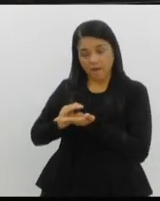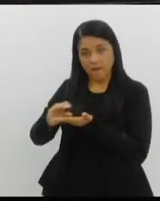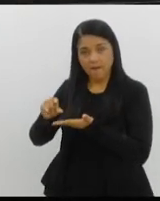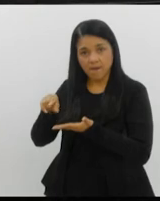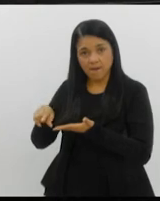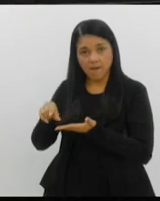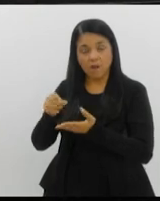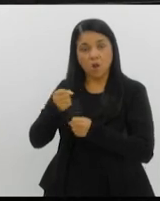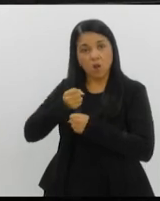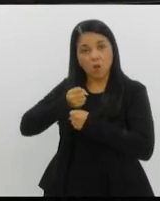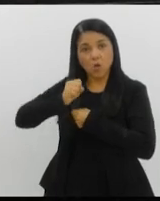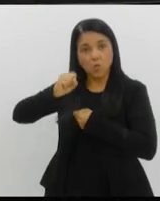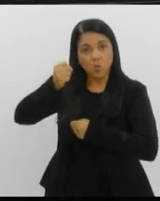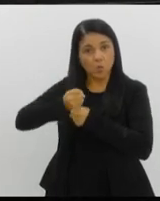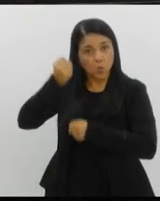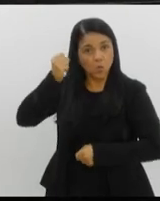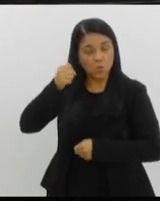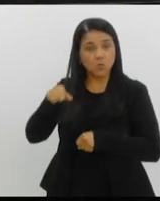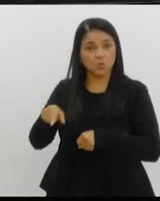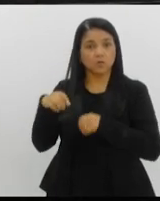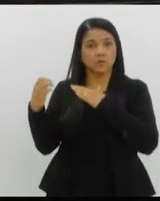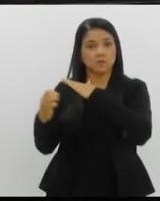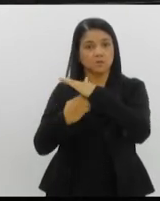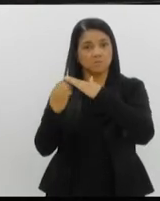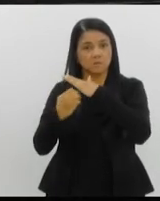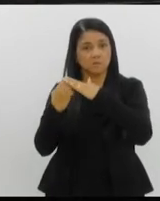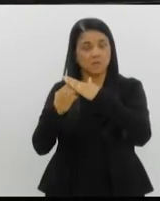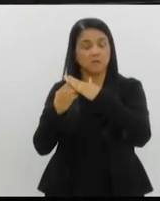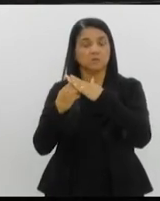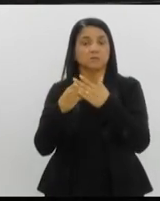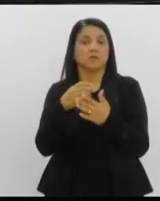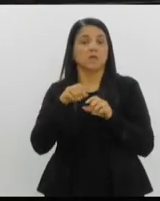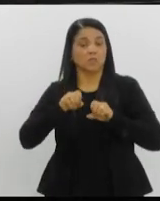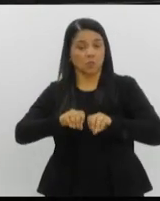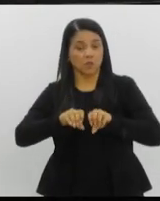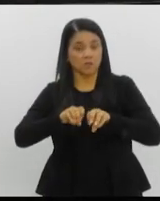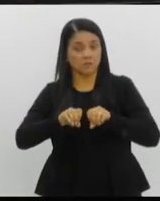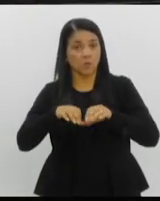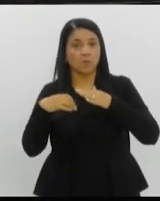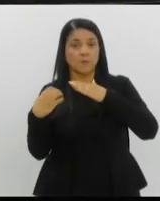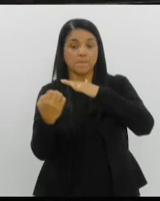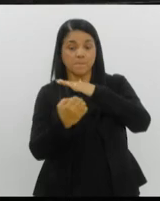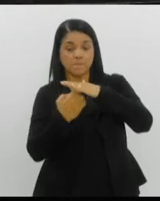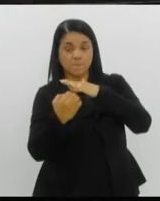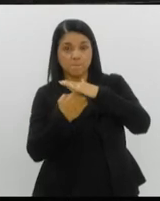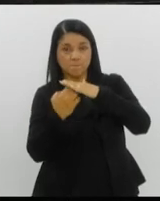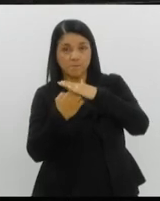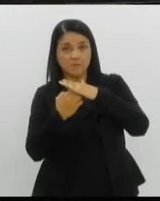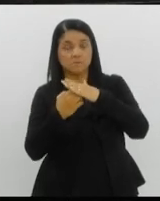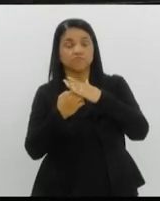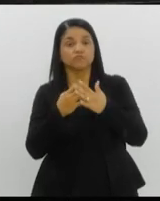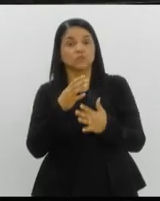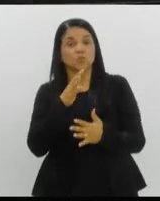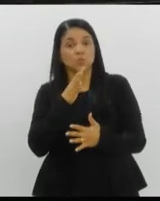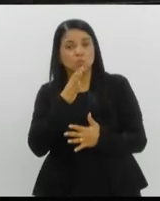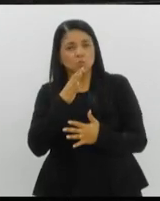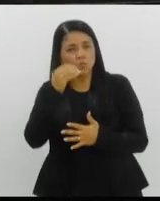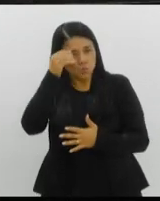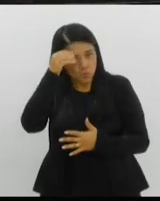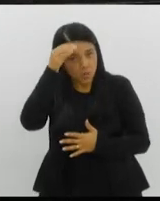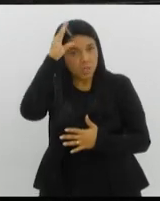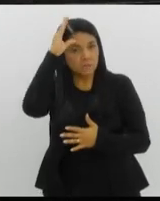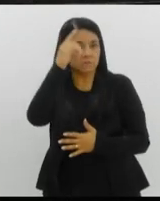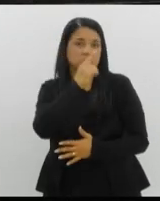do lucro dos empresários da educação, né? Empresas que demonstrem notório conhecimento de gestão